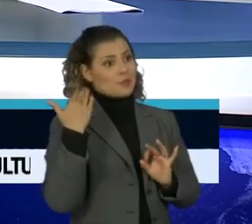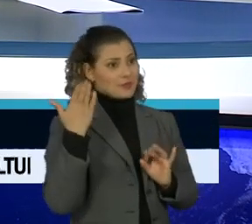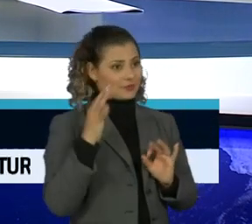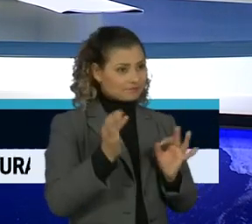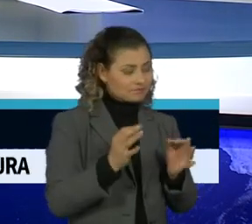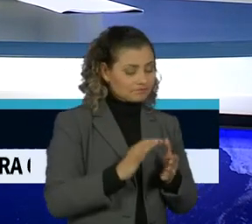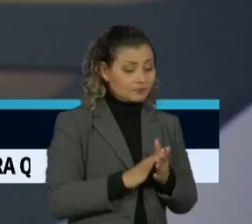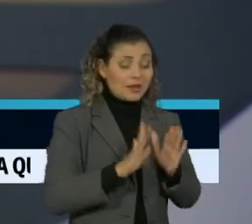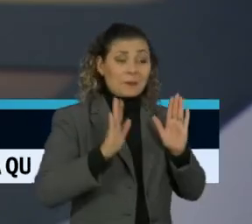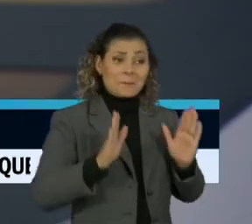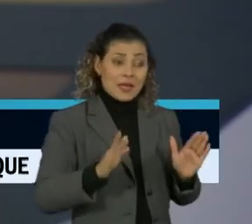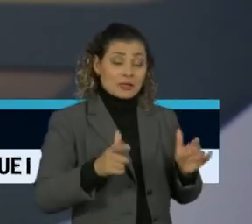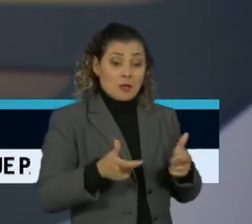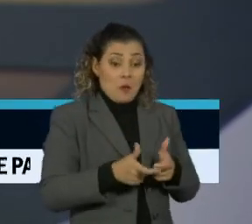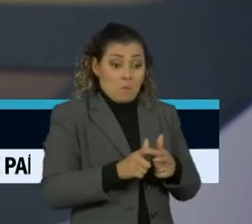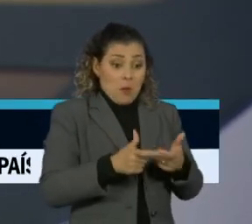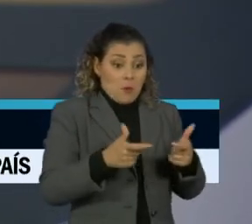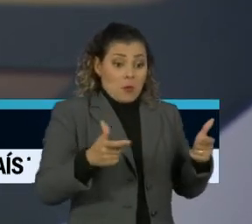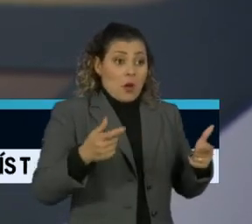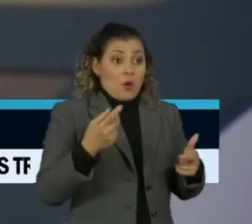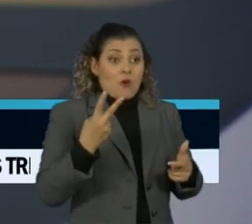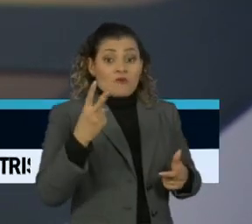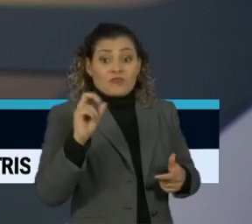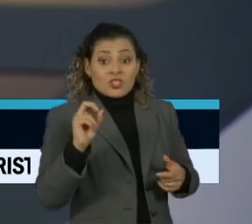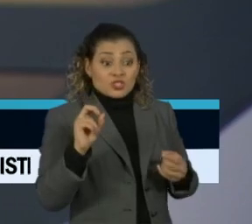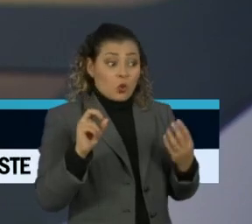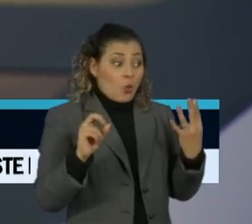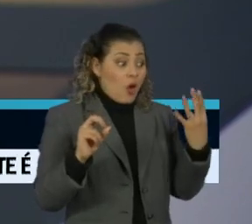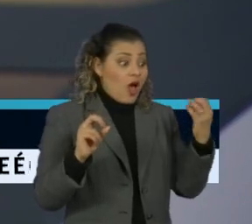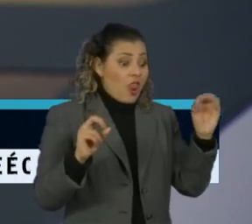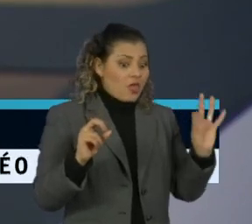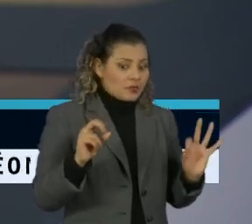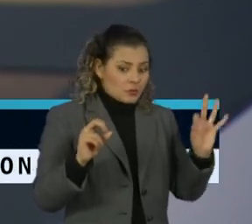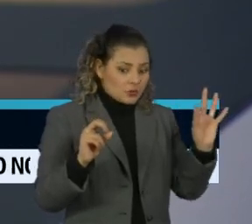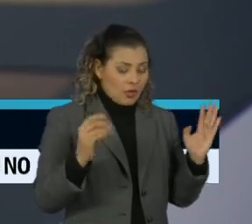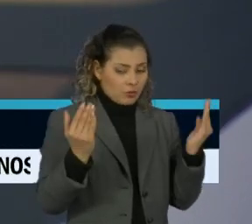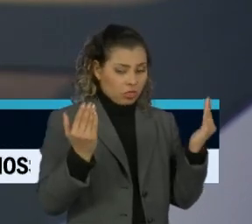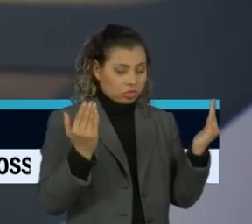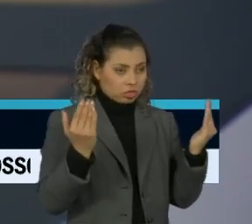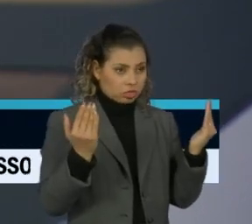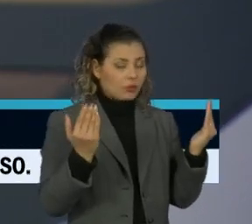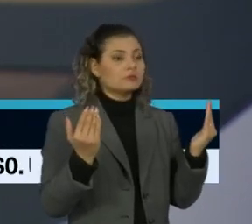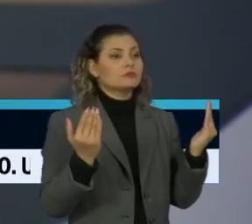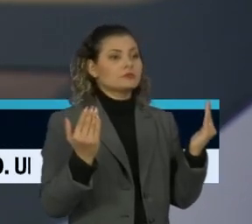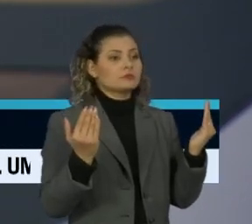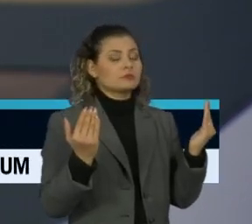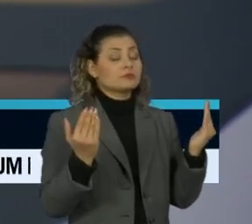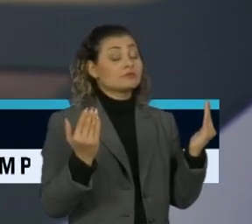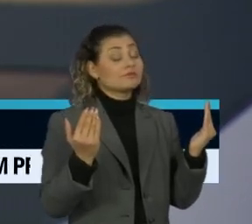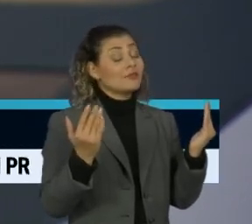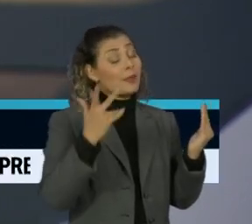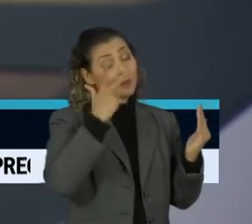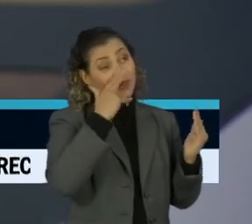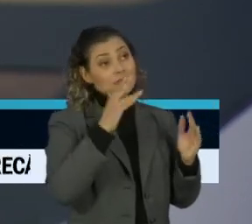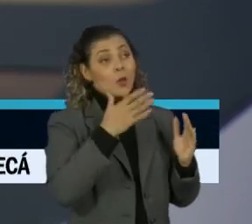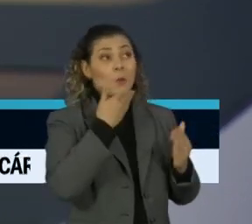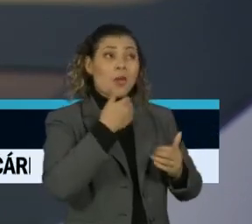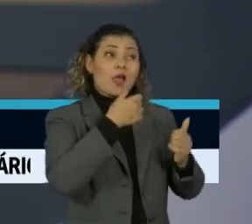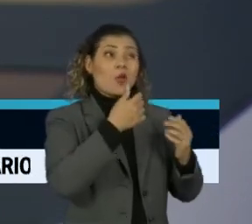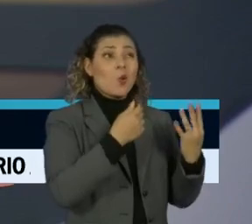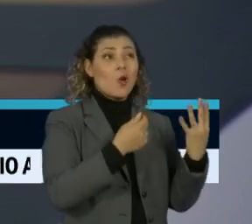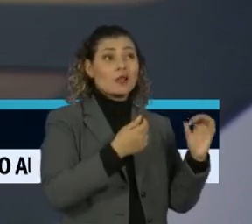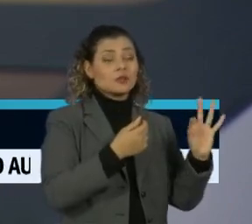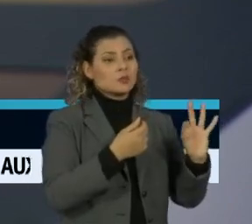mas esse pulo de 20 para 40 porcento que seria o ideal ou seja não